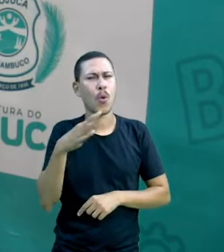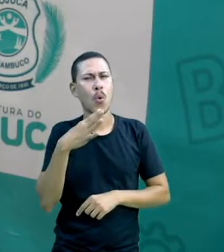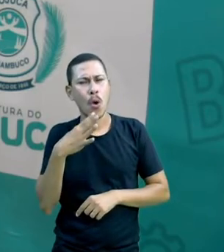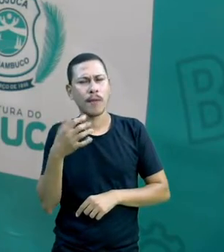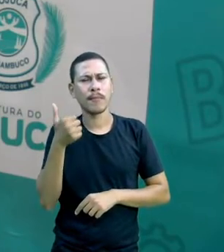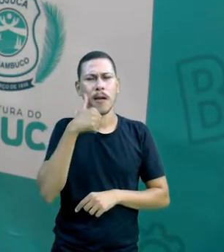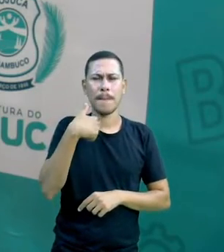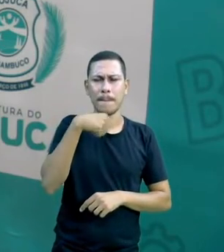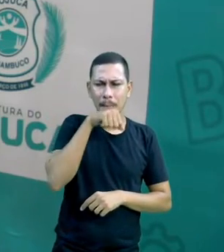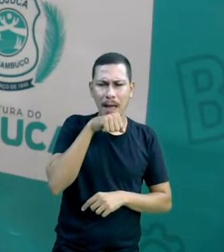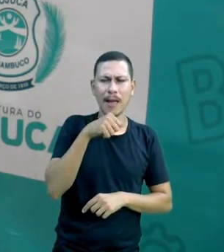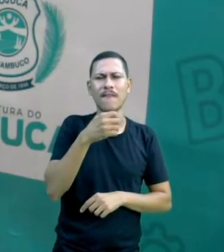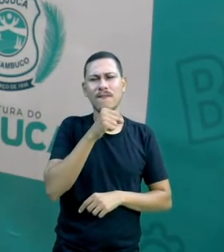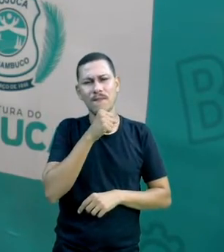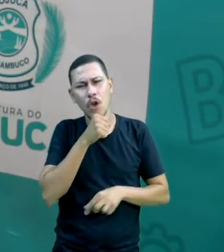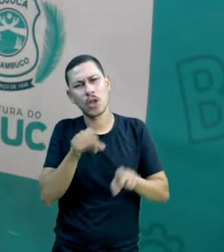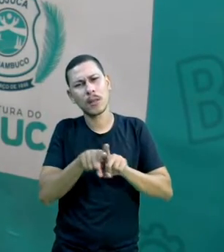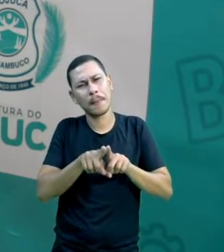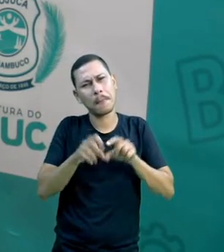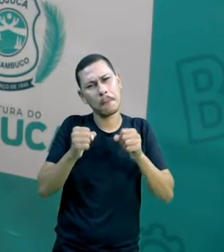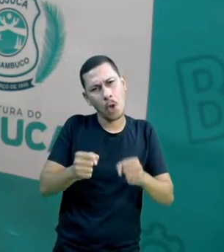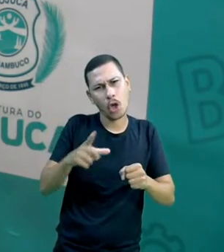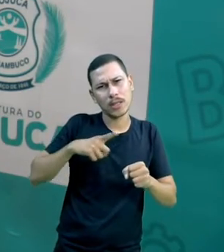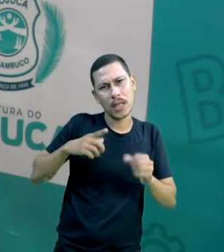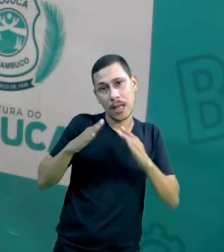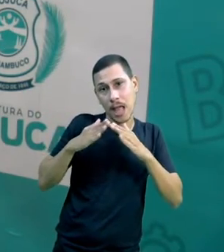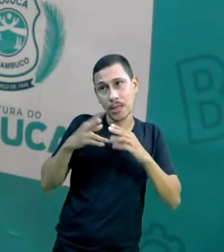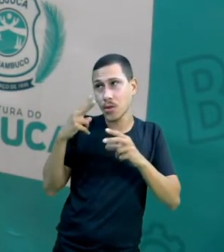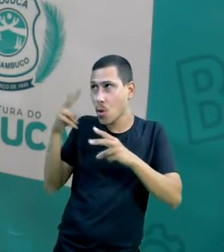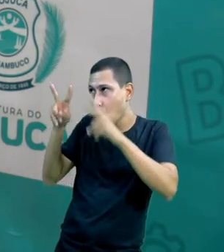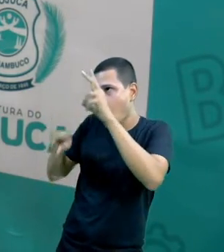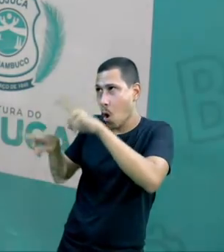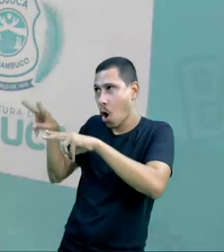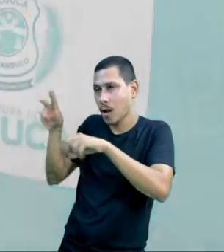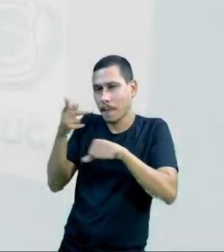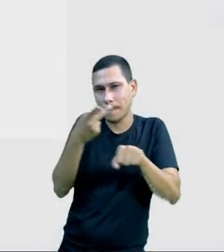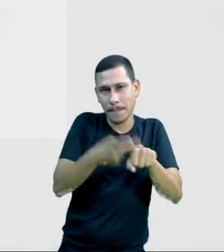as mães de vocês podem até ter em casa, que é a famosa pedra pome.